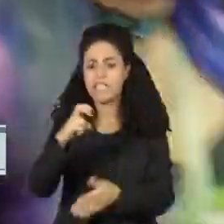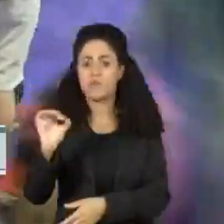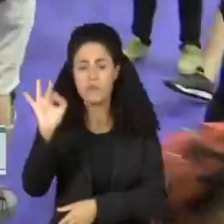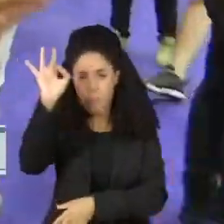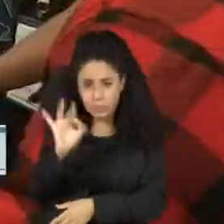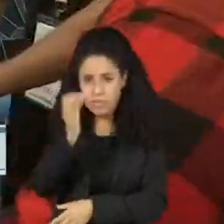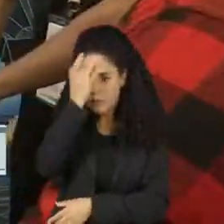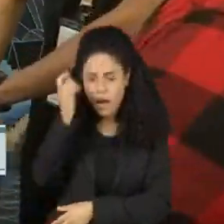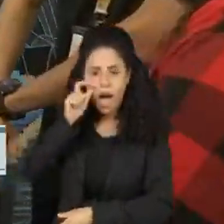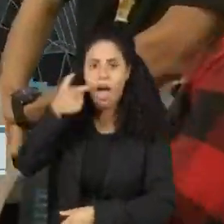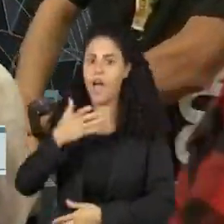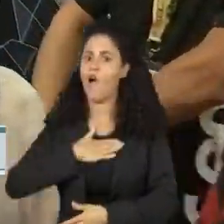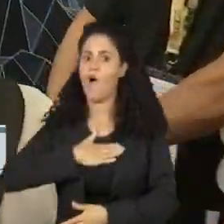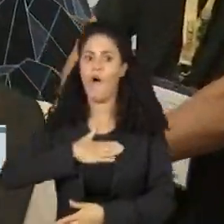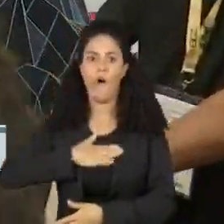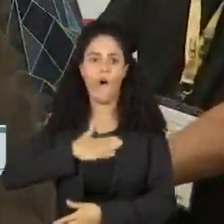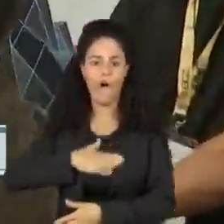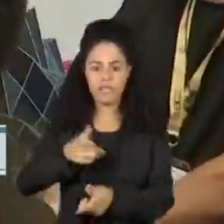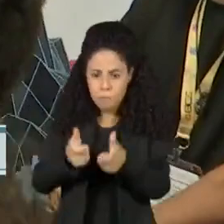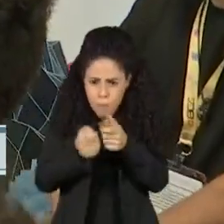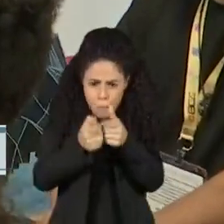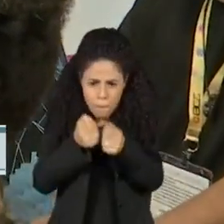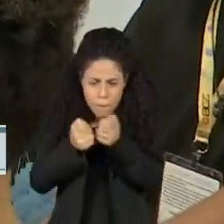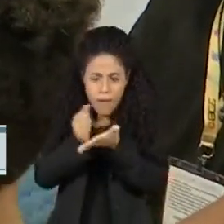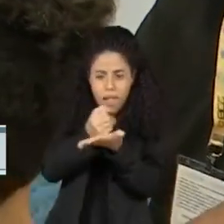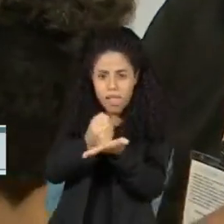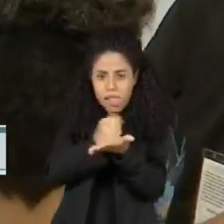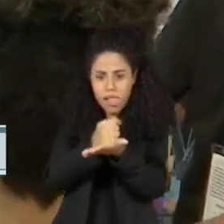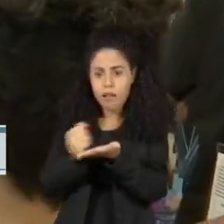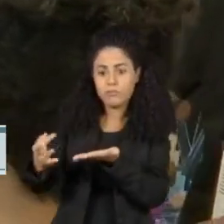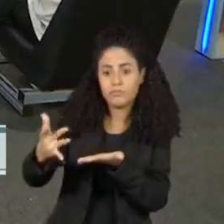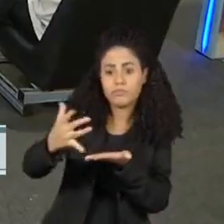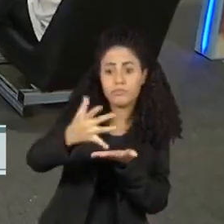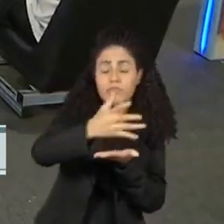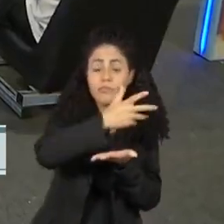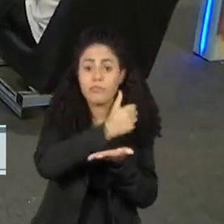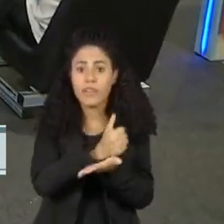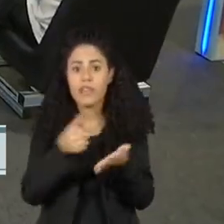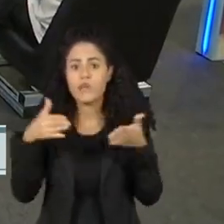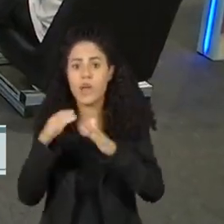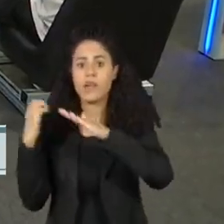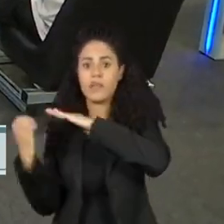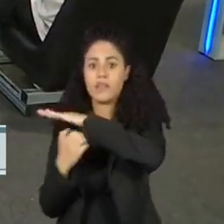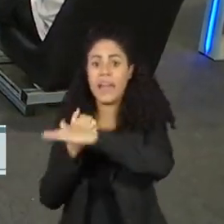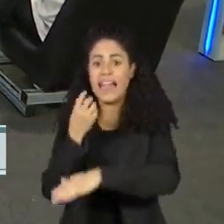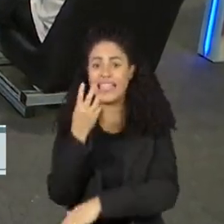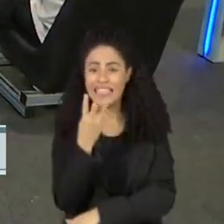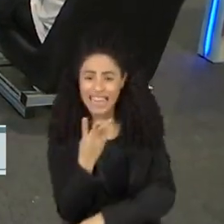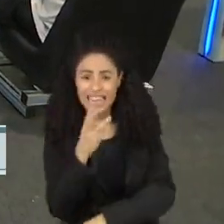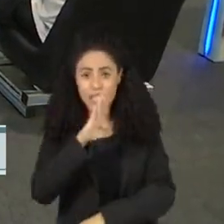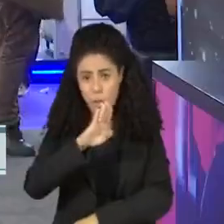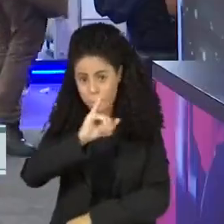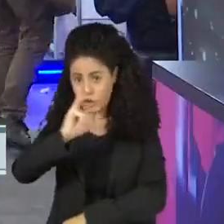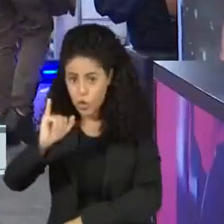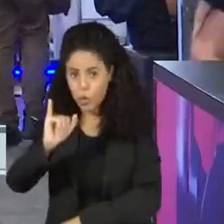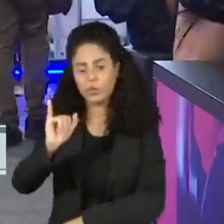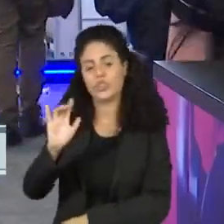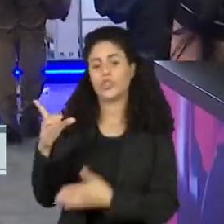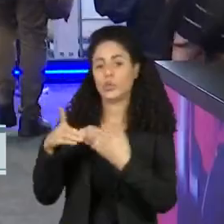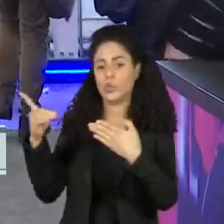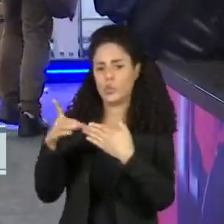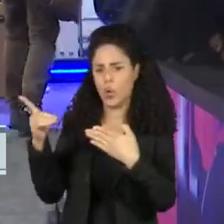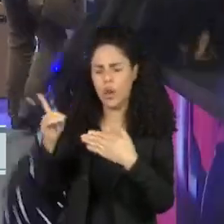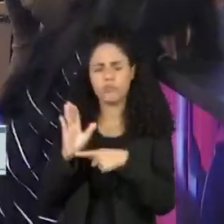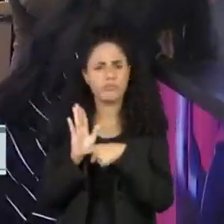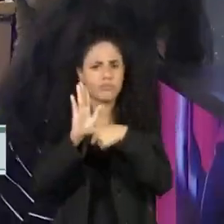fã de games nesse ano só por aqui o faturamento da indústria dos jogos foi de quase 3 milhões de dólares em